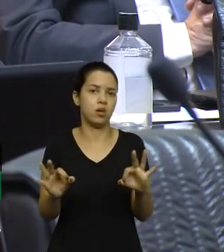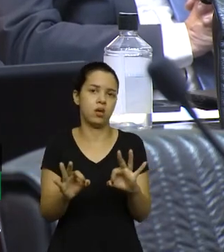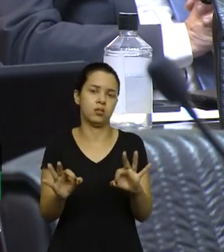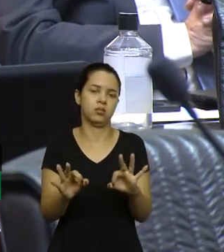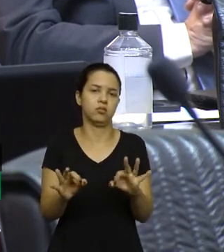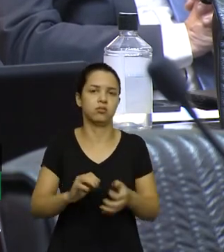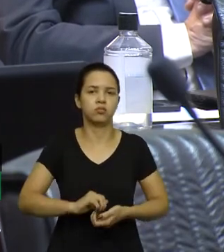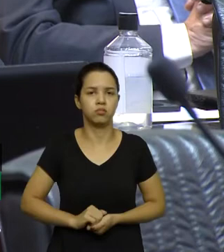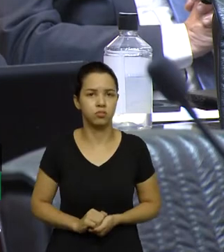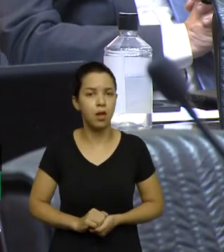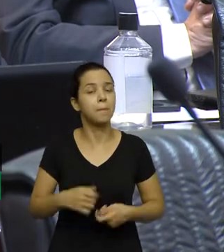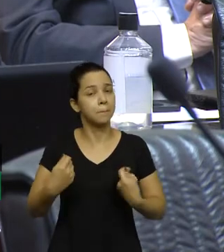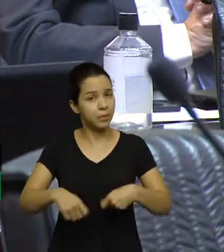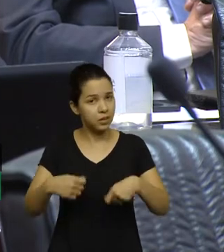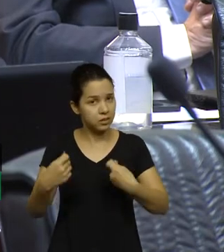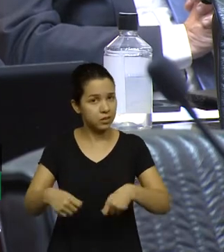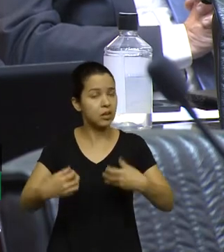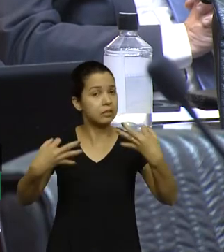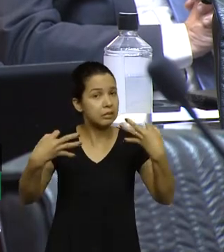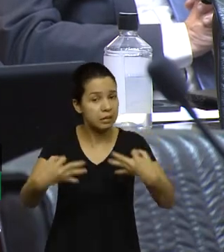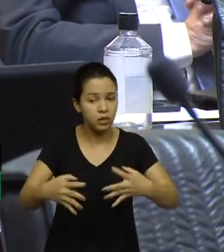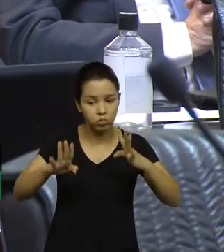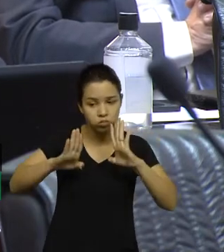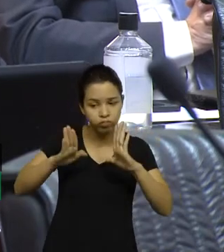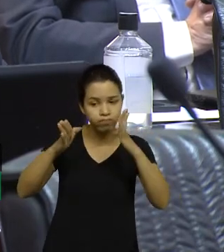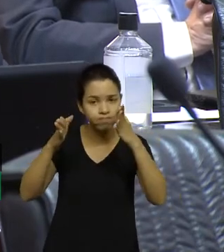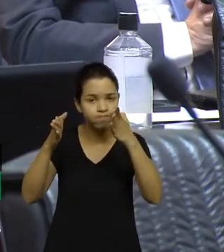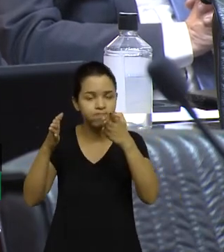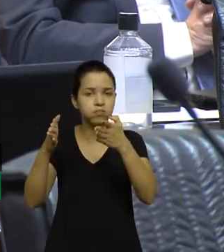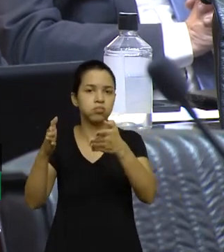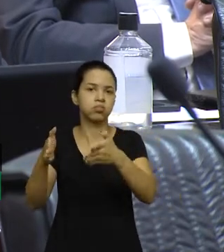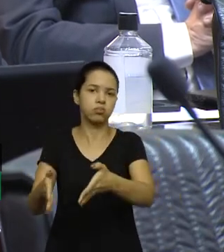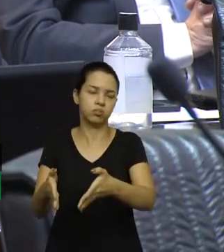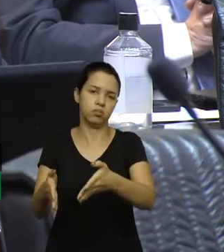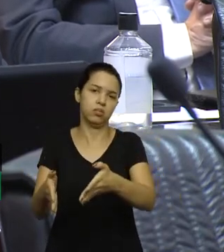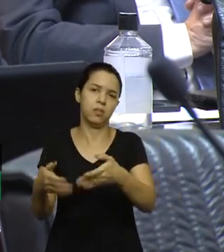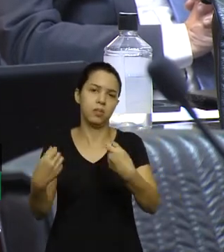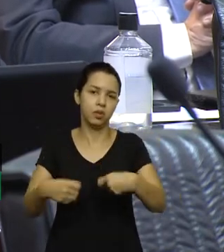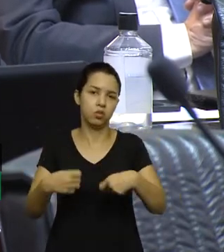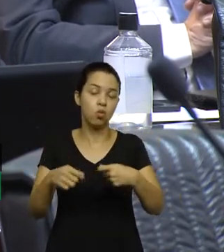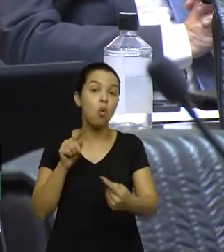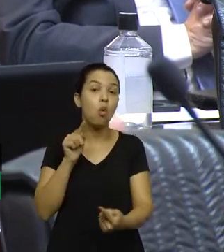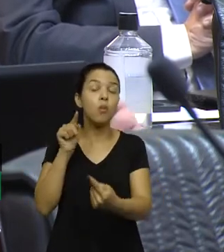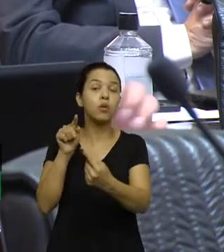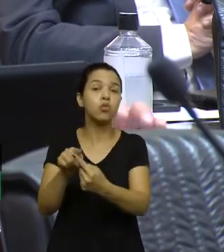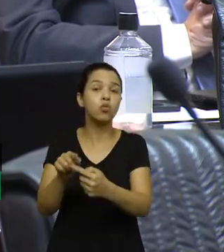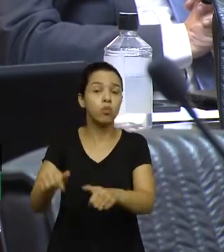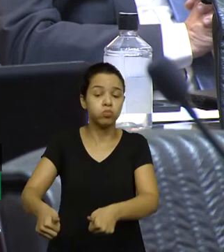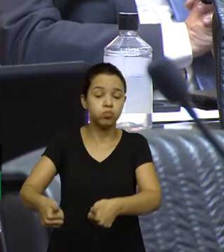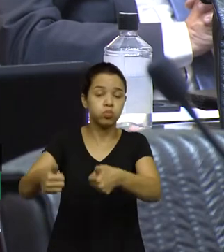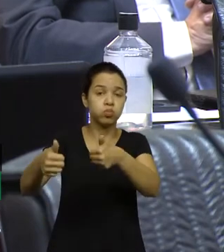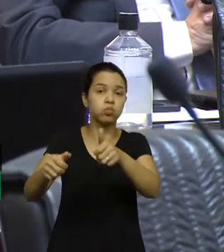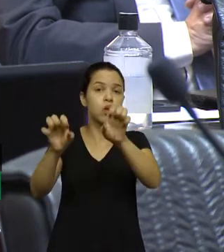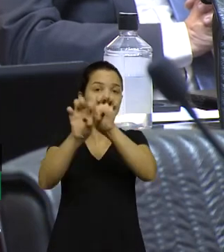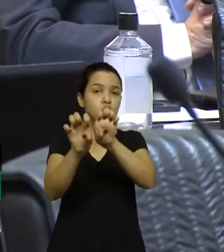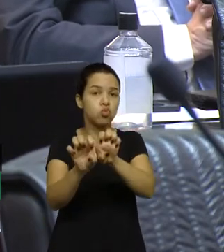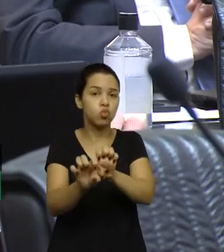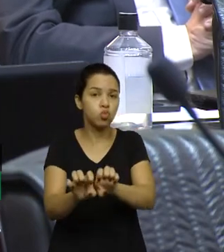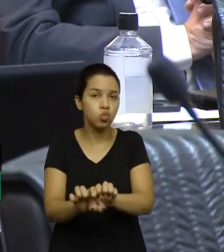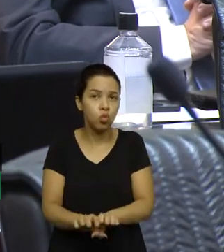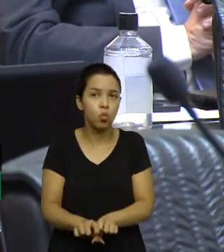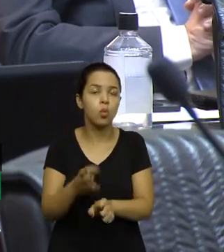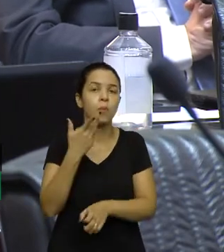eficiente, eficaz, direcionada e com o objetivo de recuperar a estrutura pediátrica dos